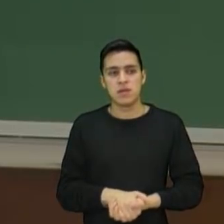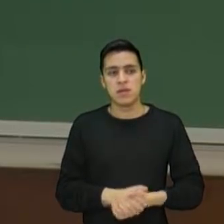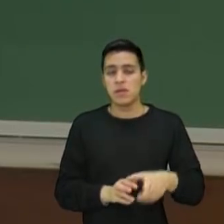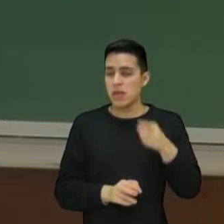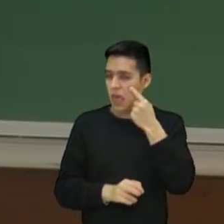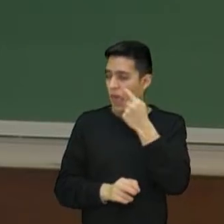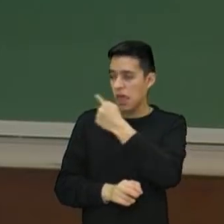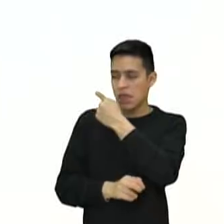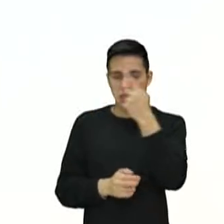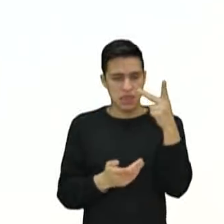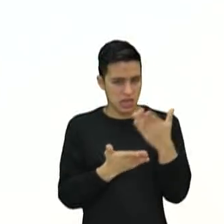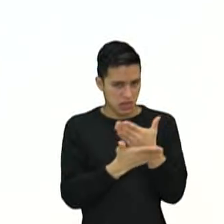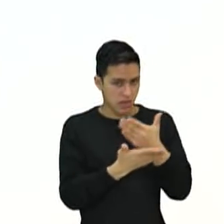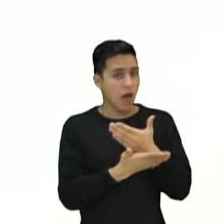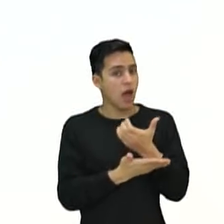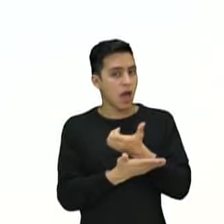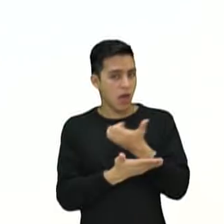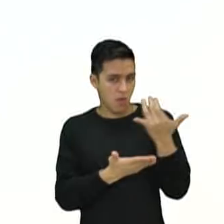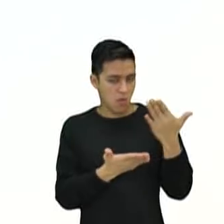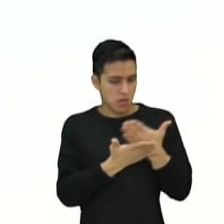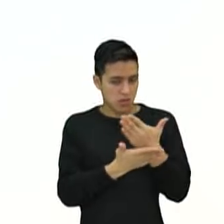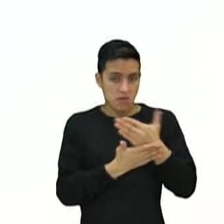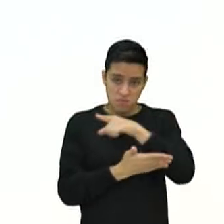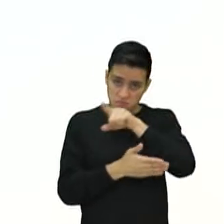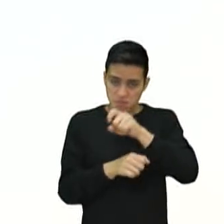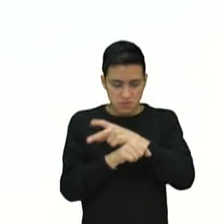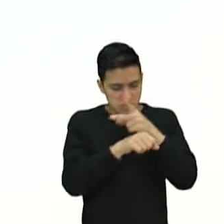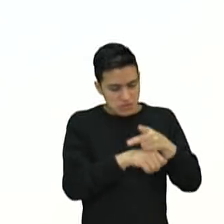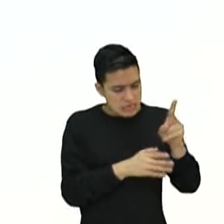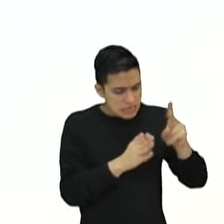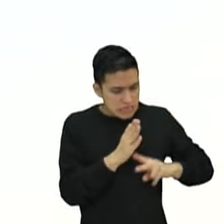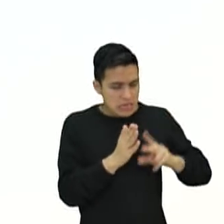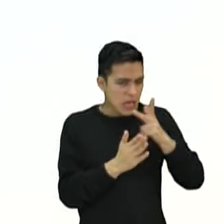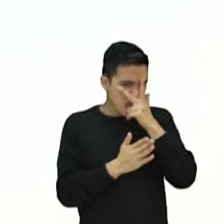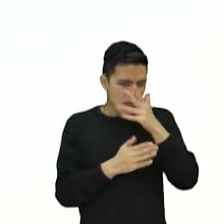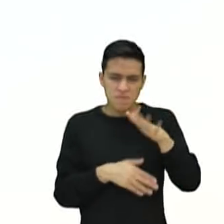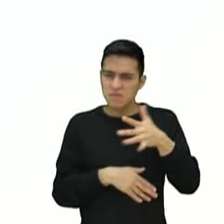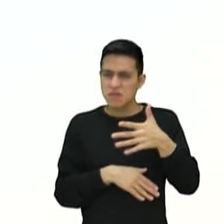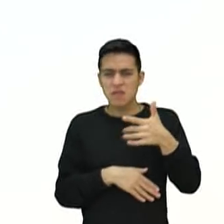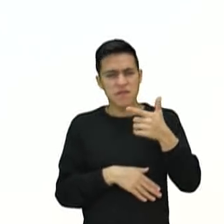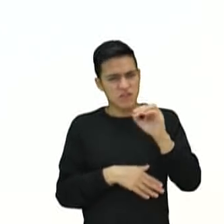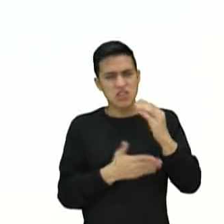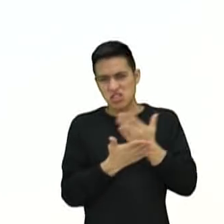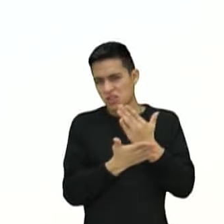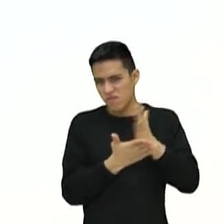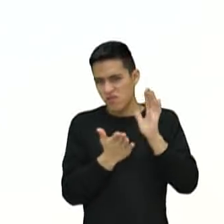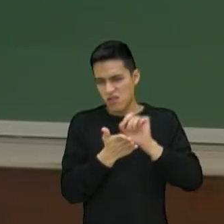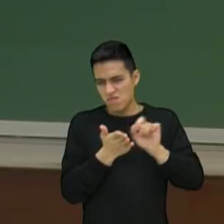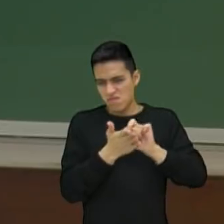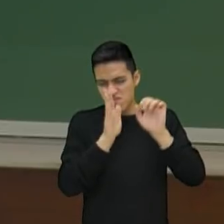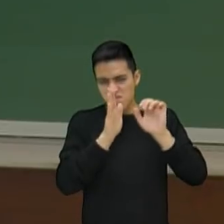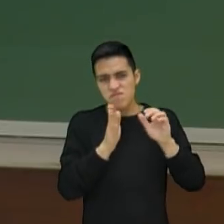Estas são as obras dele, né? Se vocês puderem um dia dar uma lida, ele mais ou menos mais de 20 obras ele já escreveu.